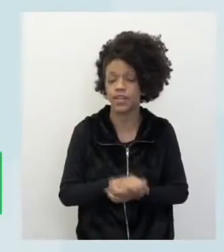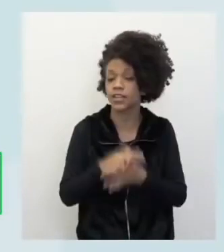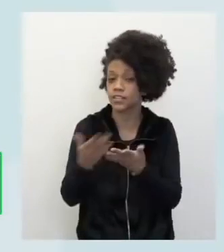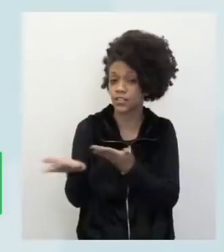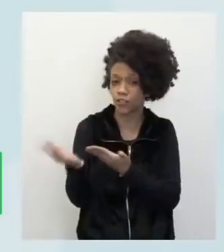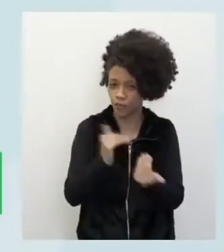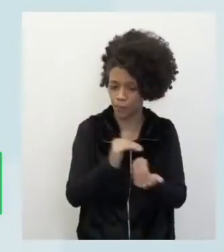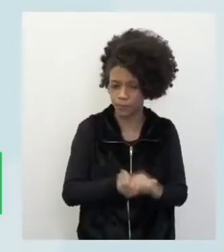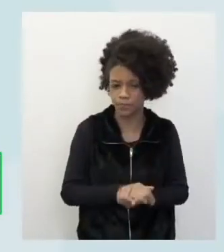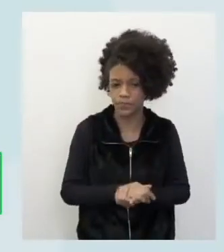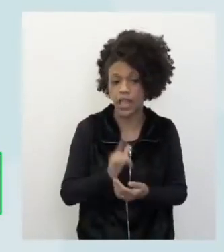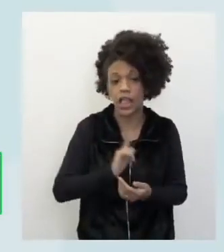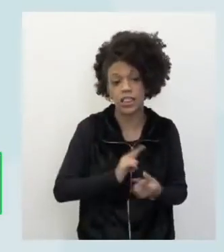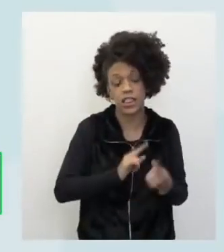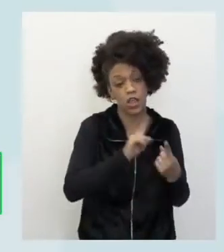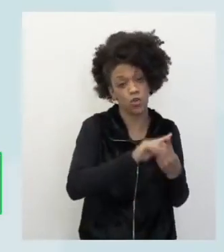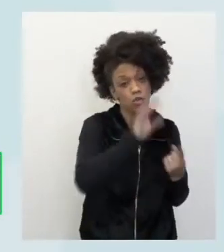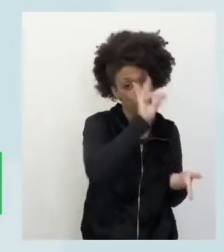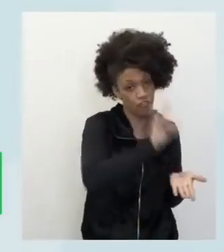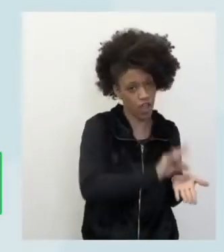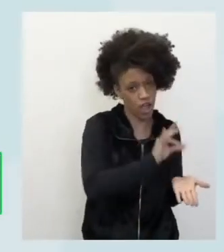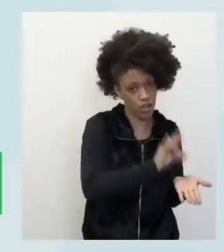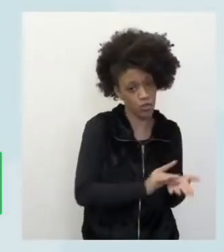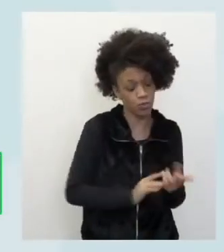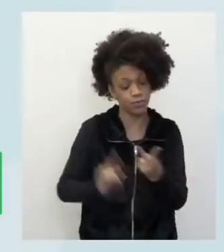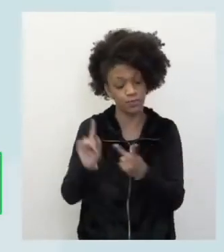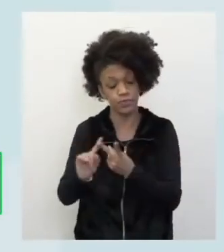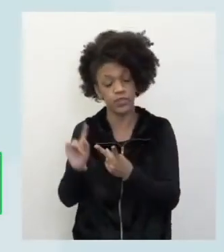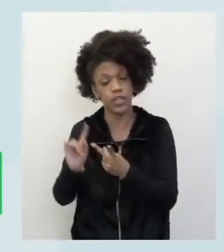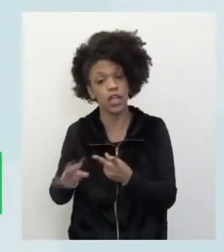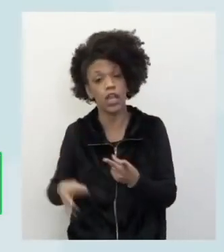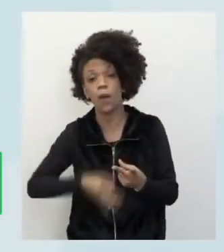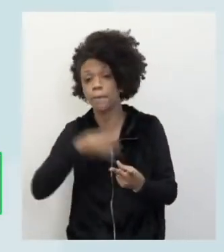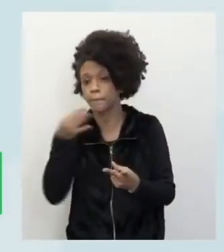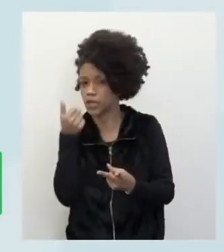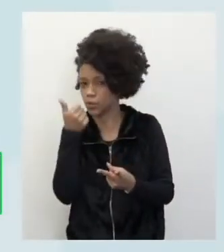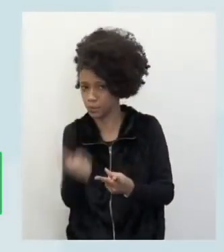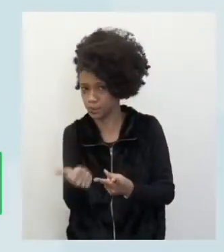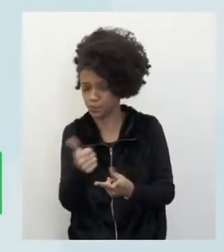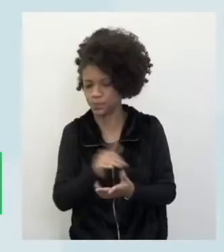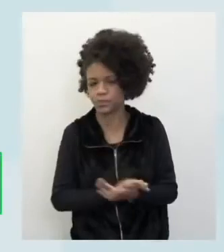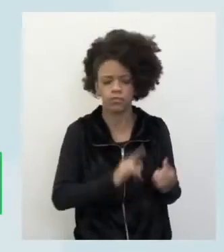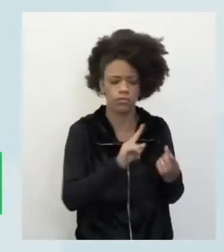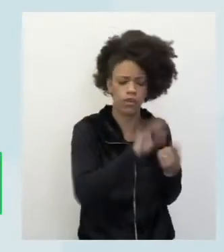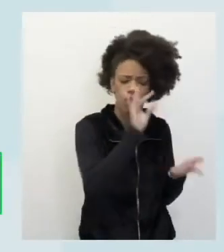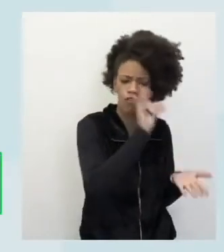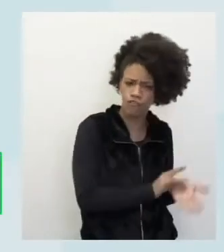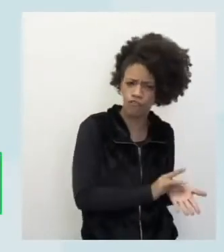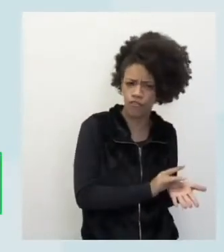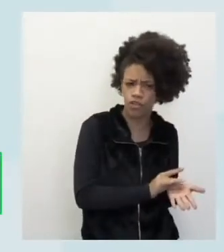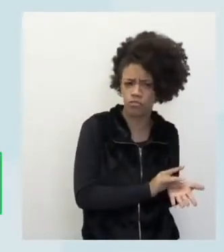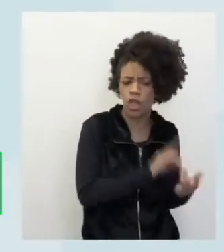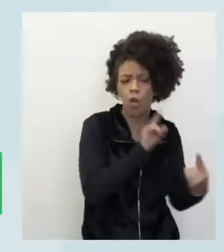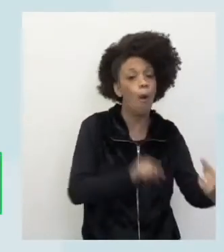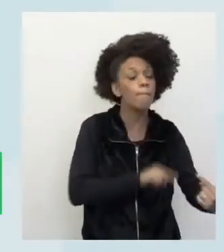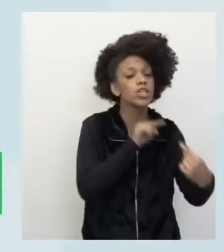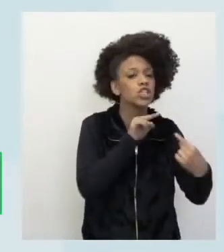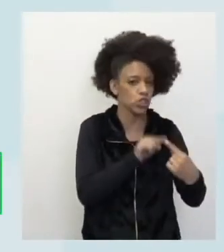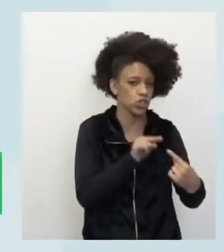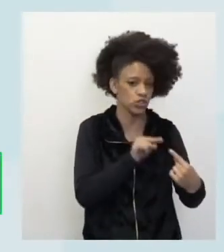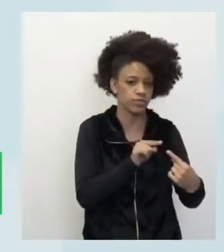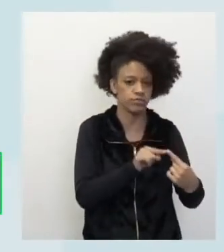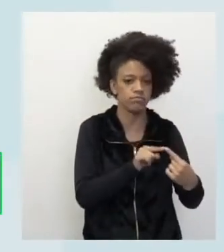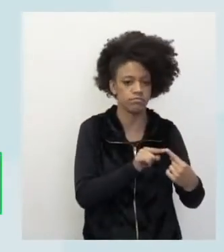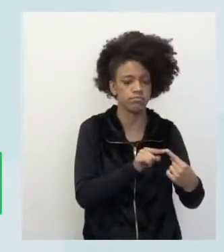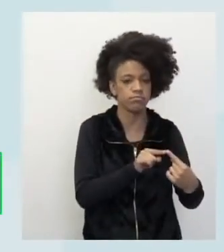gente. Existe o fato, existe a opinião, tá bom? Fato é uma coisa mais objetiva. O fato, ele é